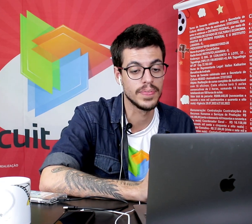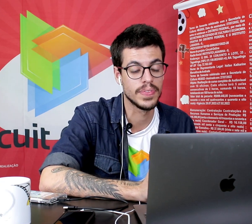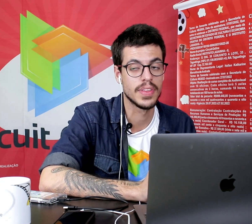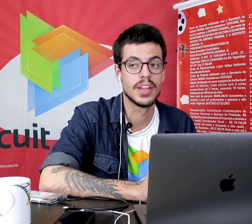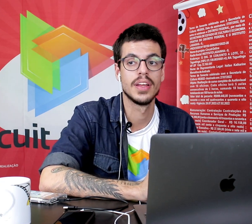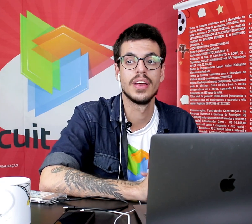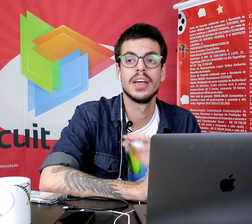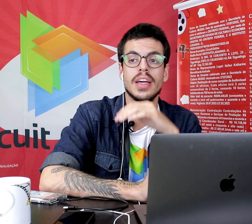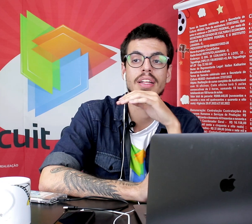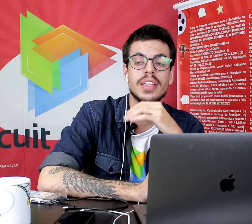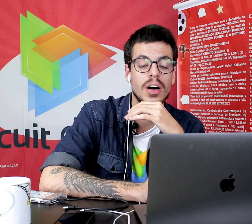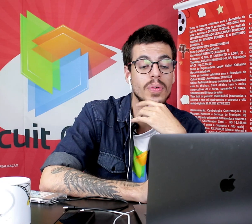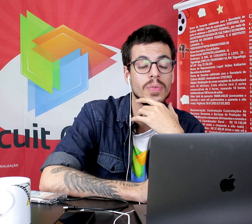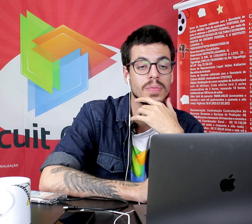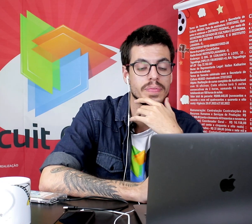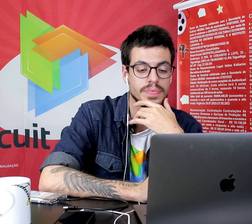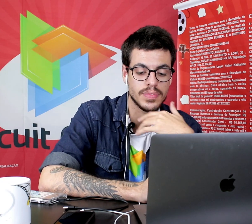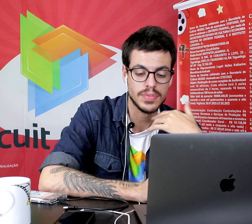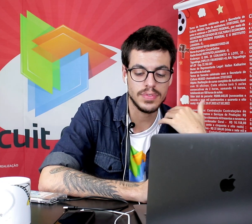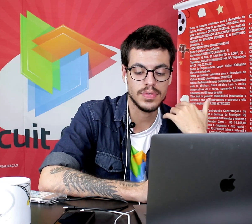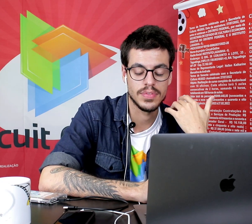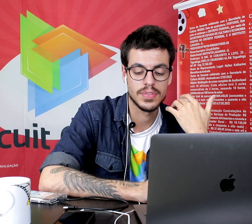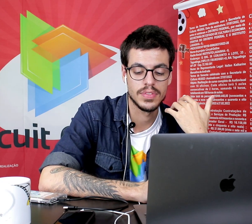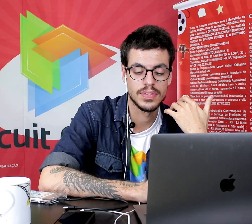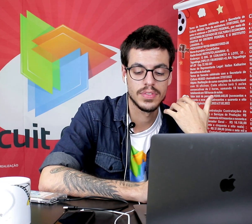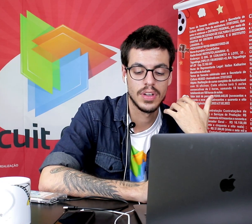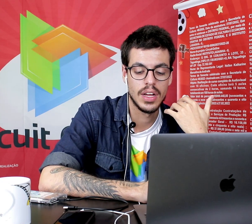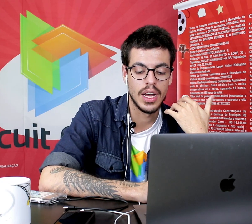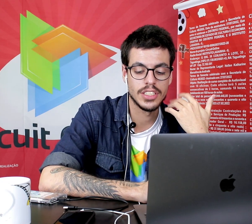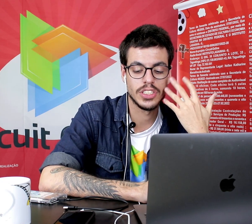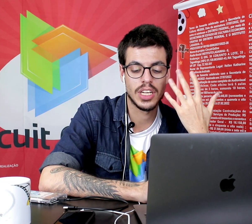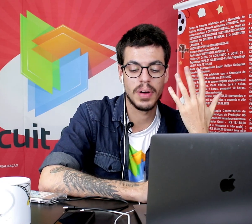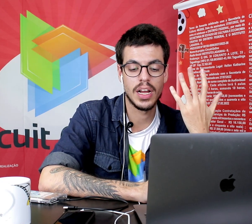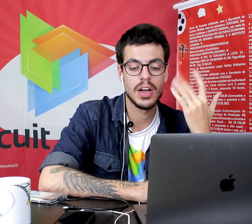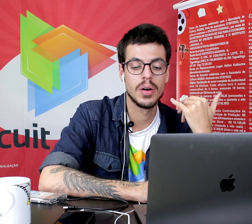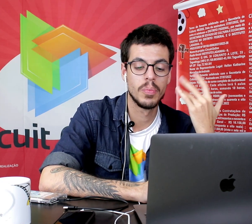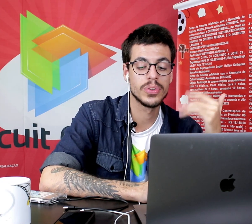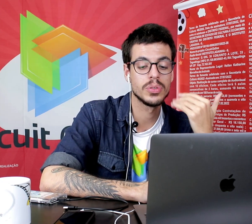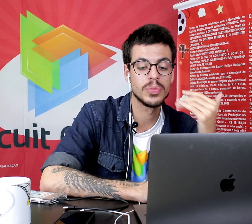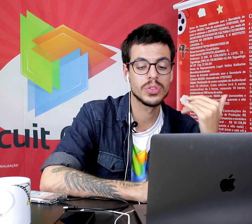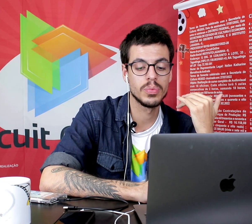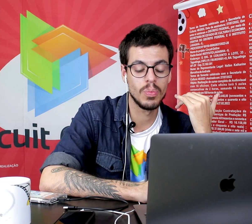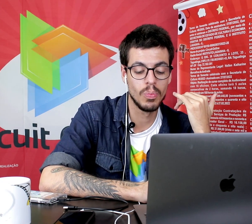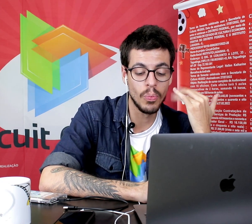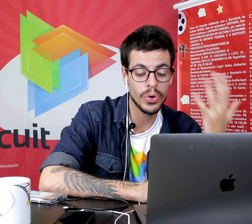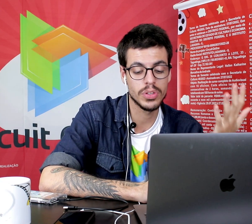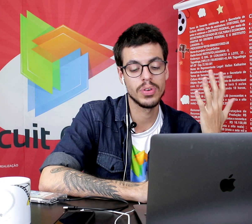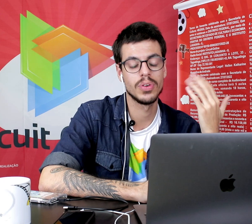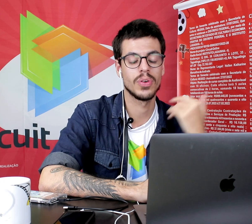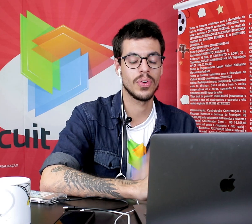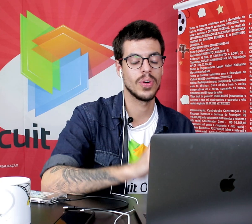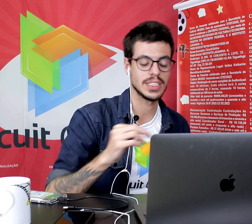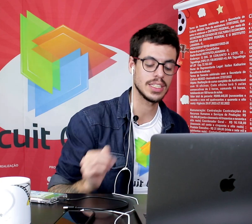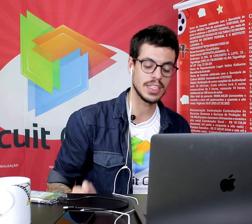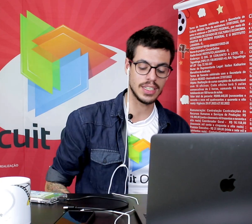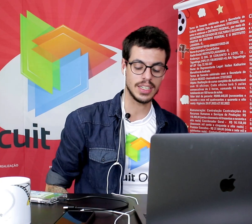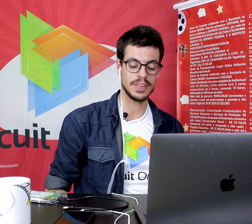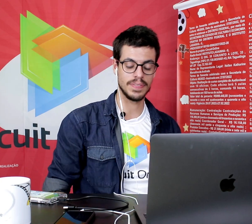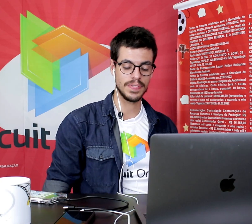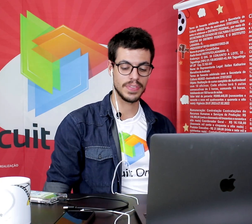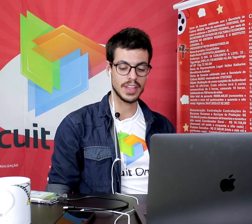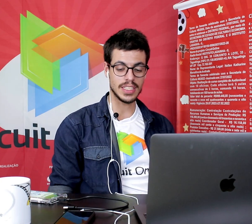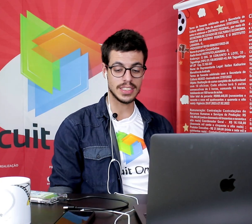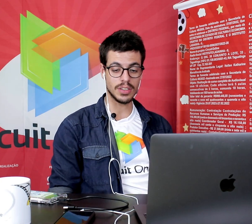acabou. Então, a gente trabalha muito, muito, muito com